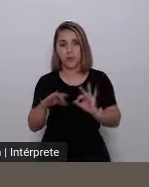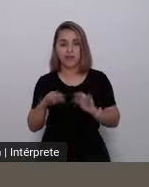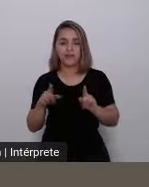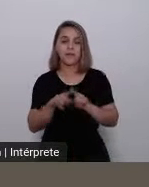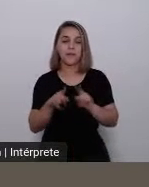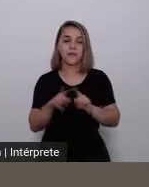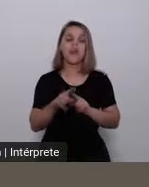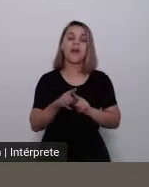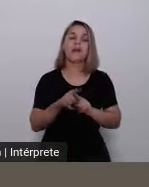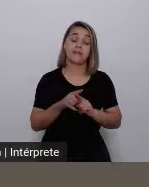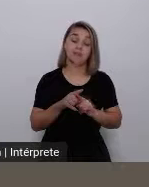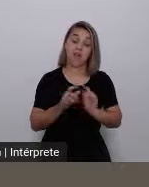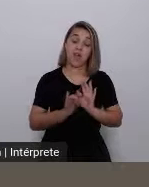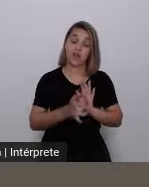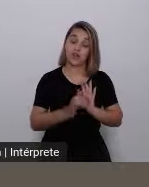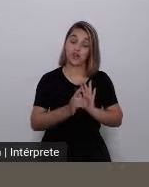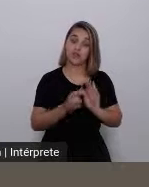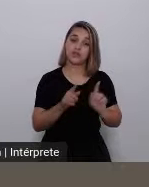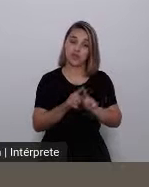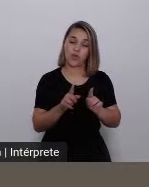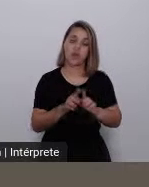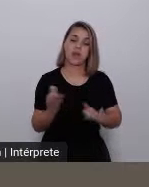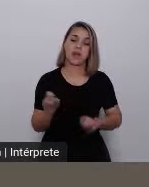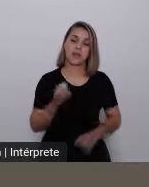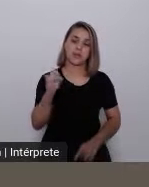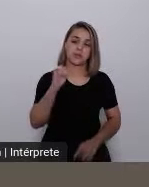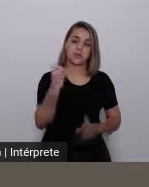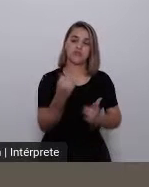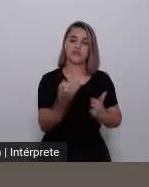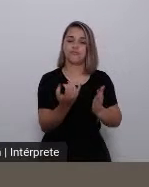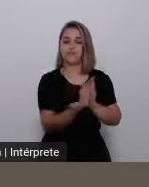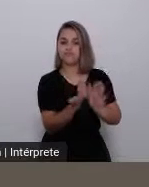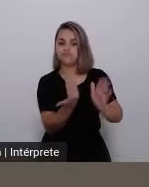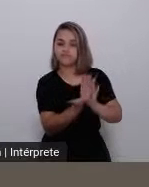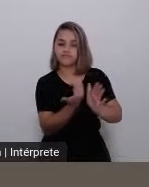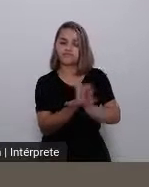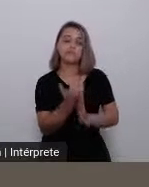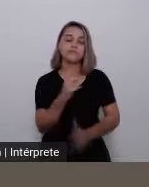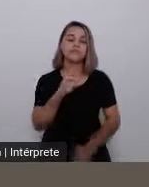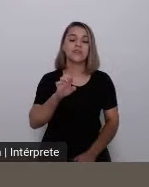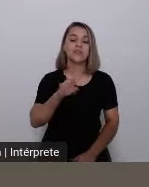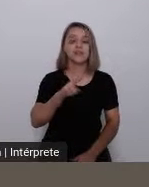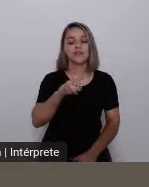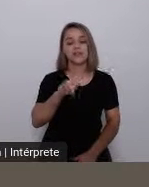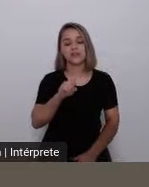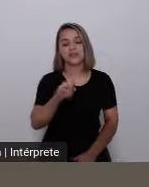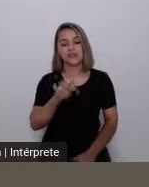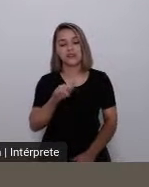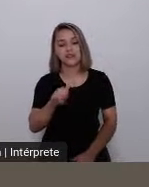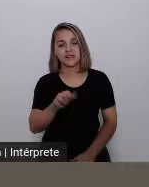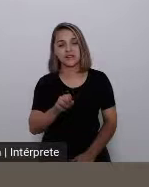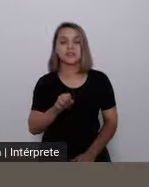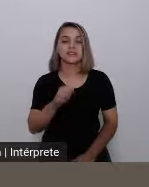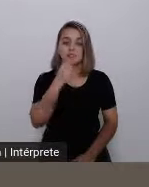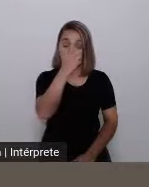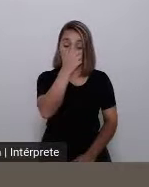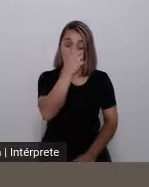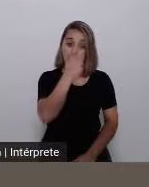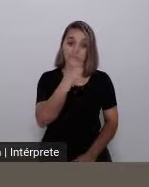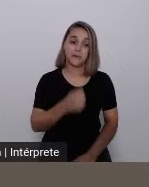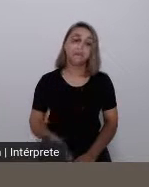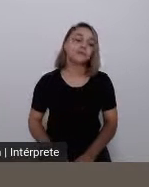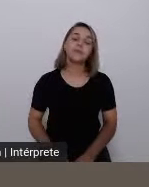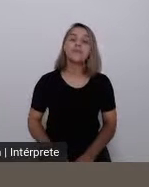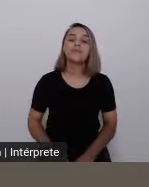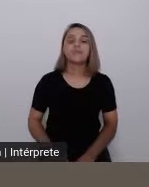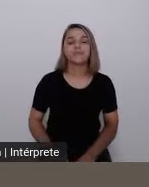uma atividade importante como editor de revistas, caso, por exemplo, da revista O Pirralho, que